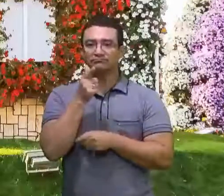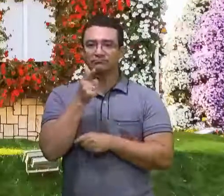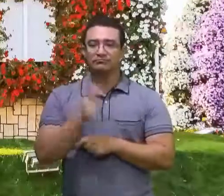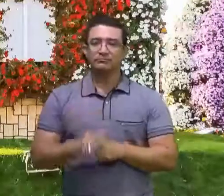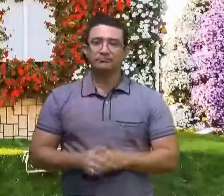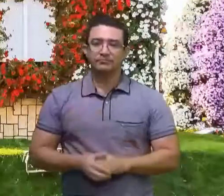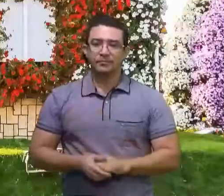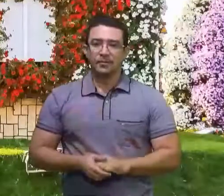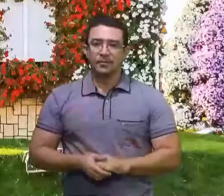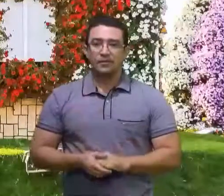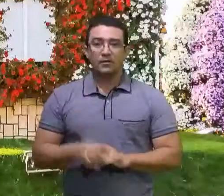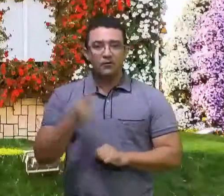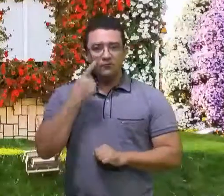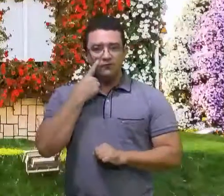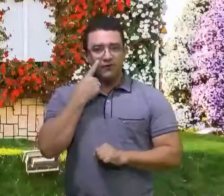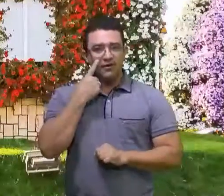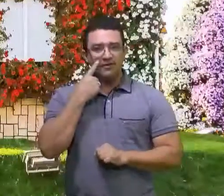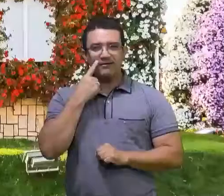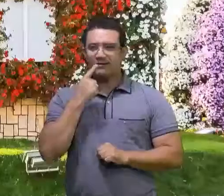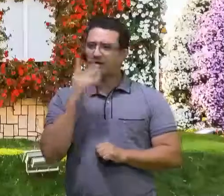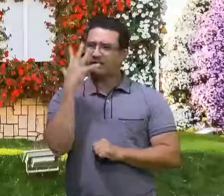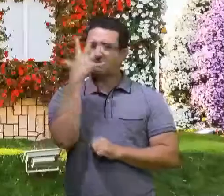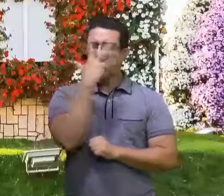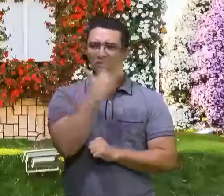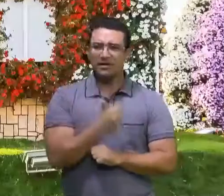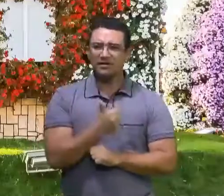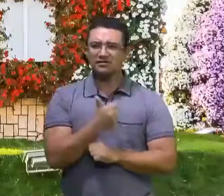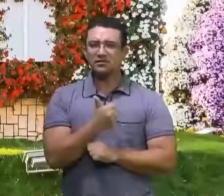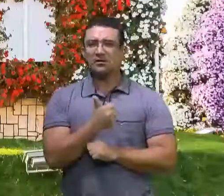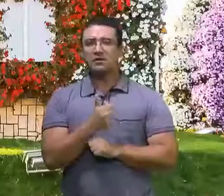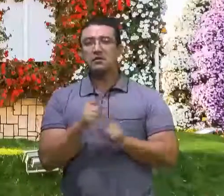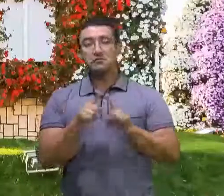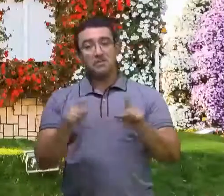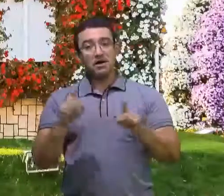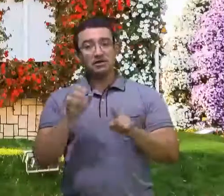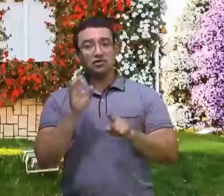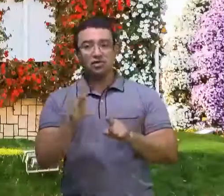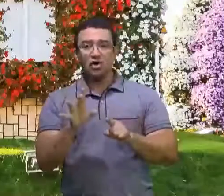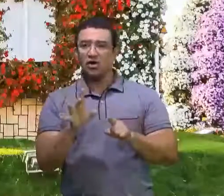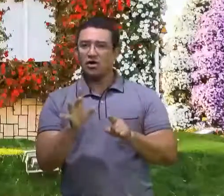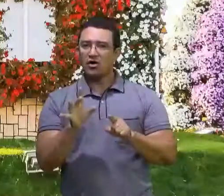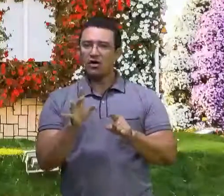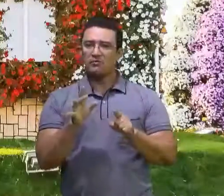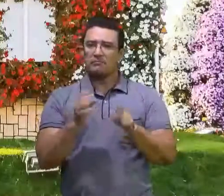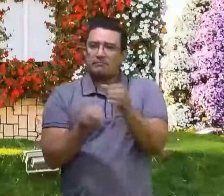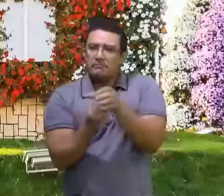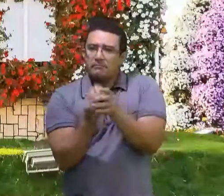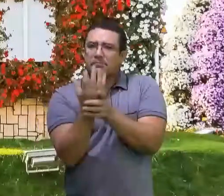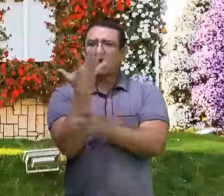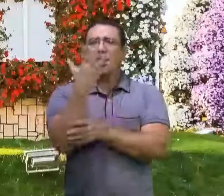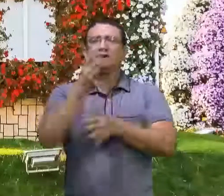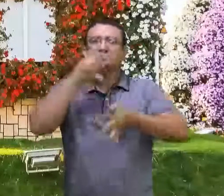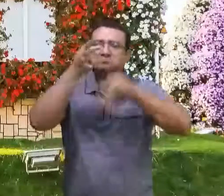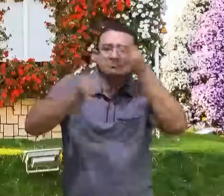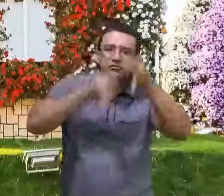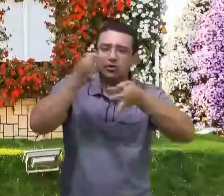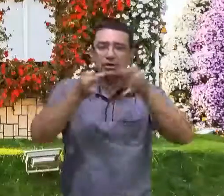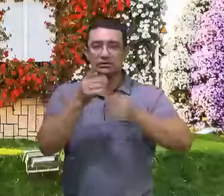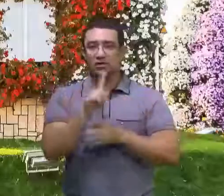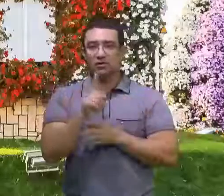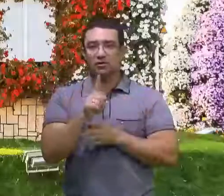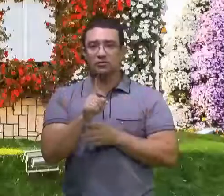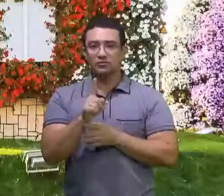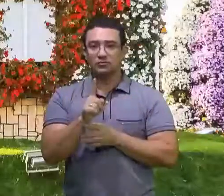só, trazendo aí toda uma beleza. E não é somente, gente, a questão das plantas, das flores, não é?